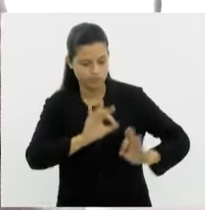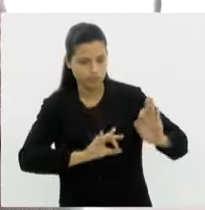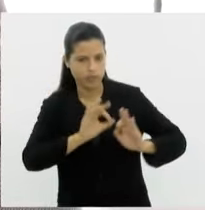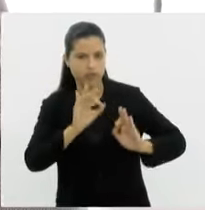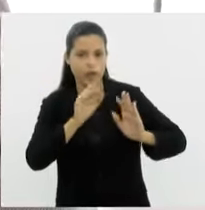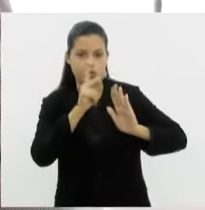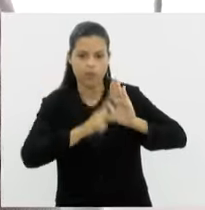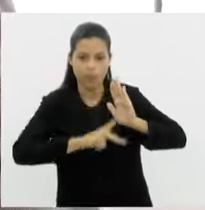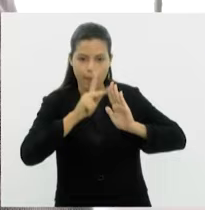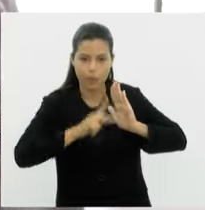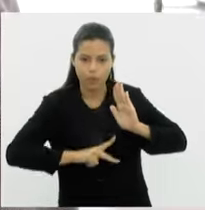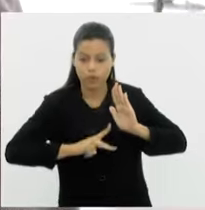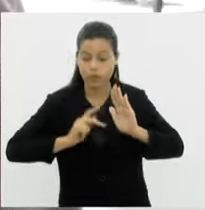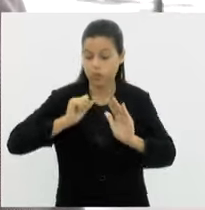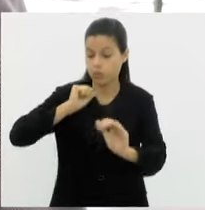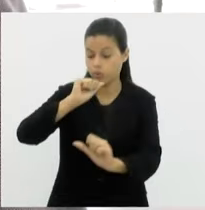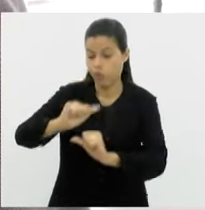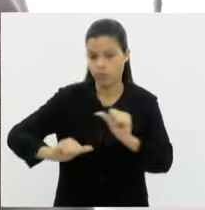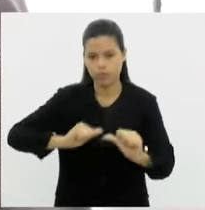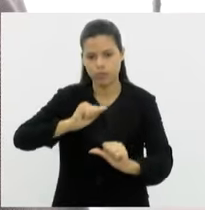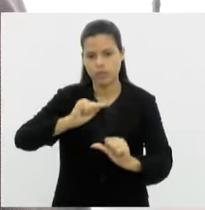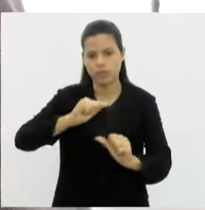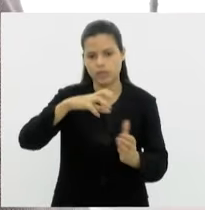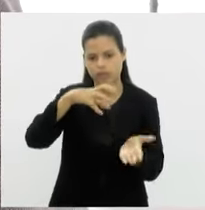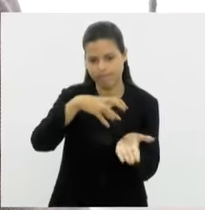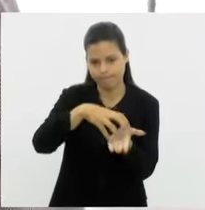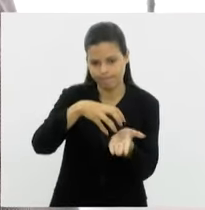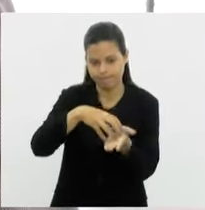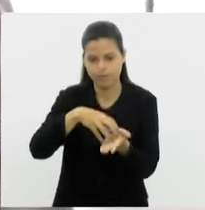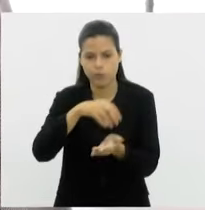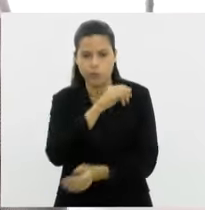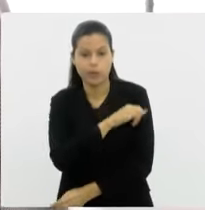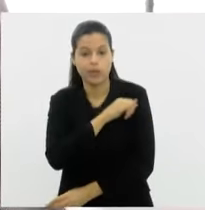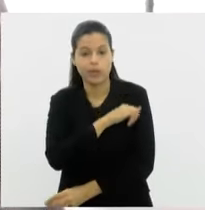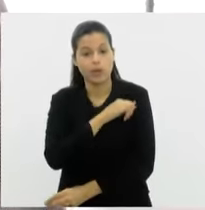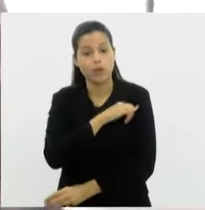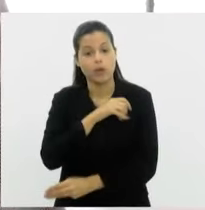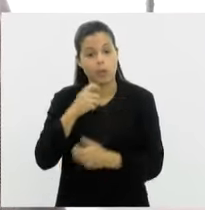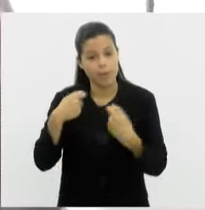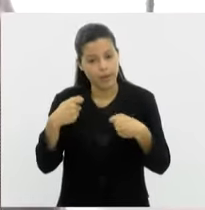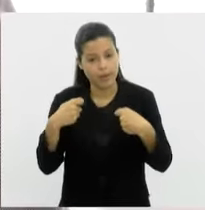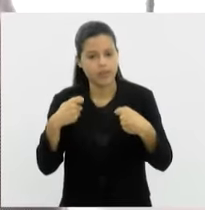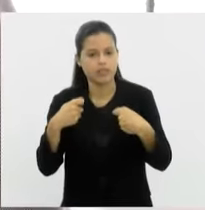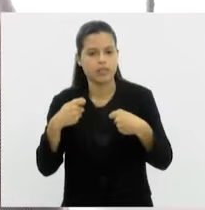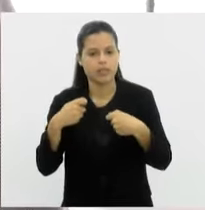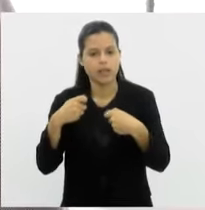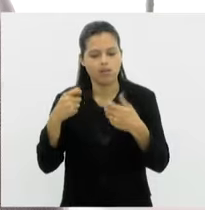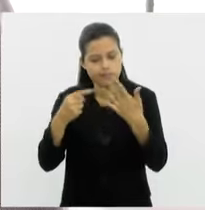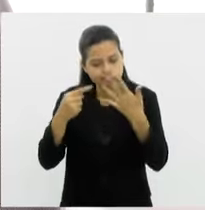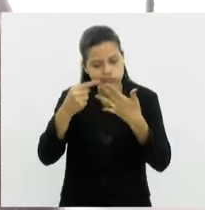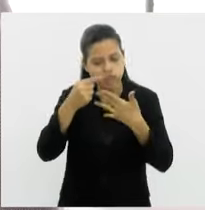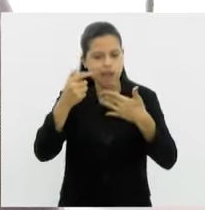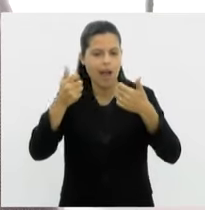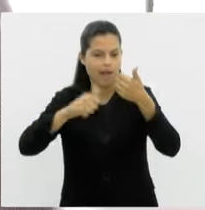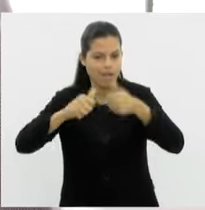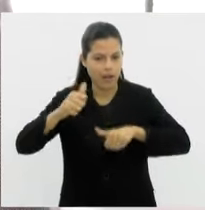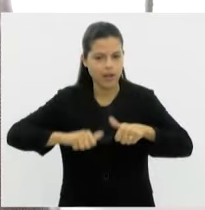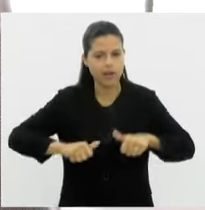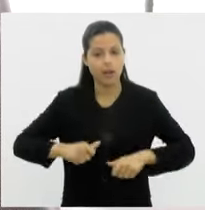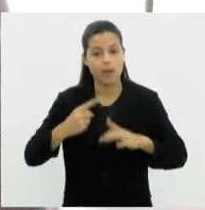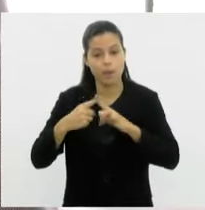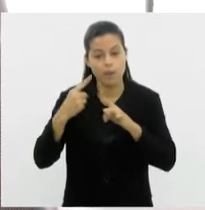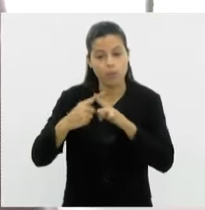de revitalização da área central, esses componentes devem ser levados em consideração. Porque o